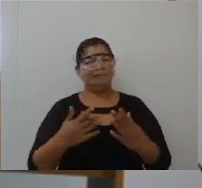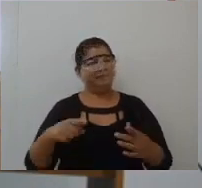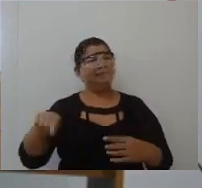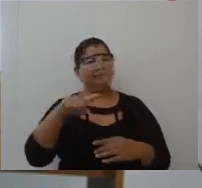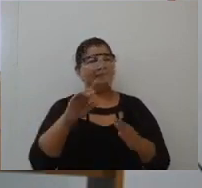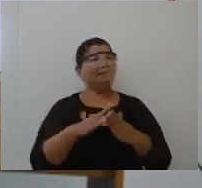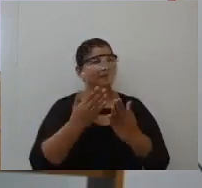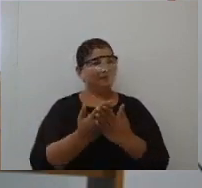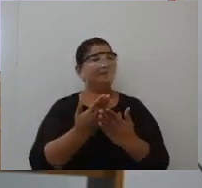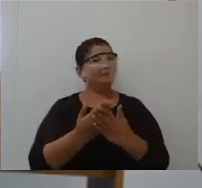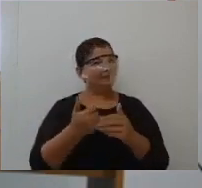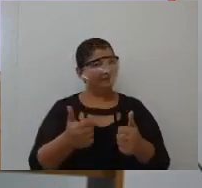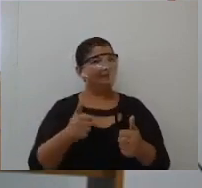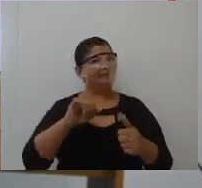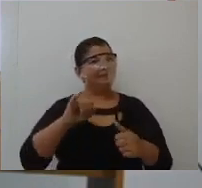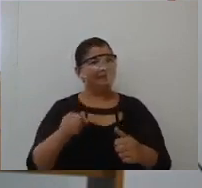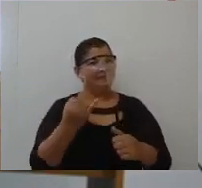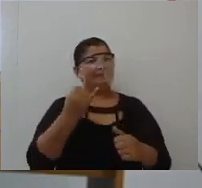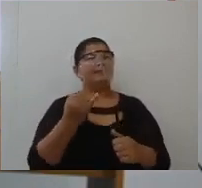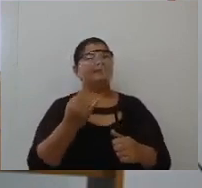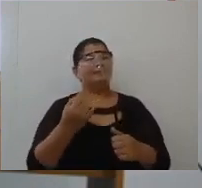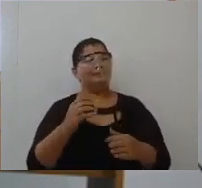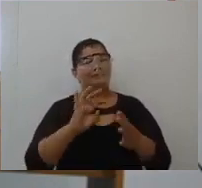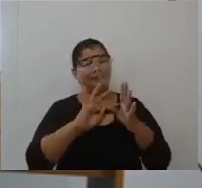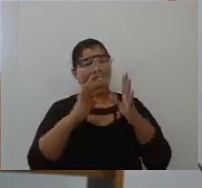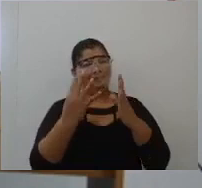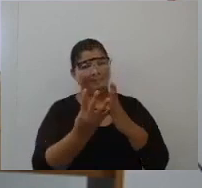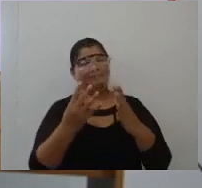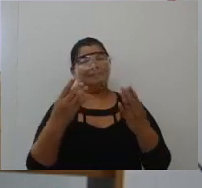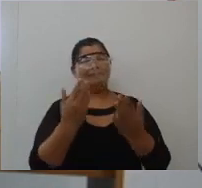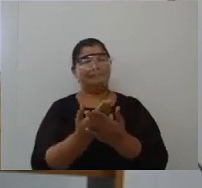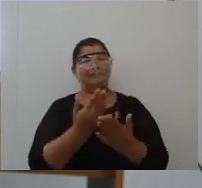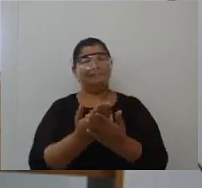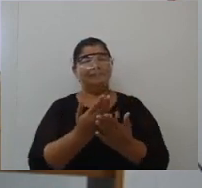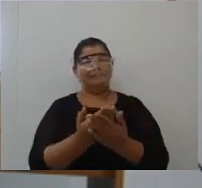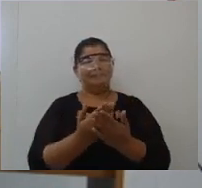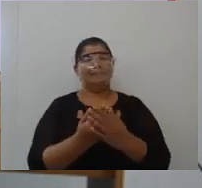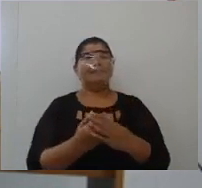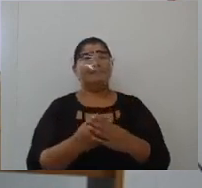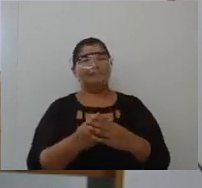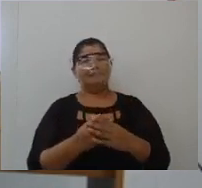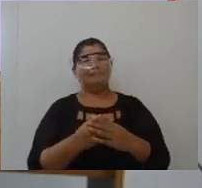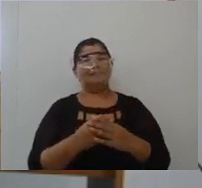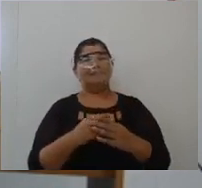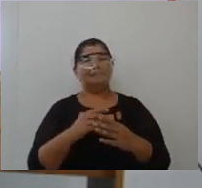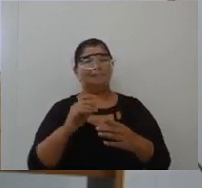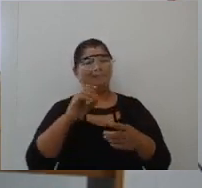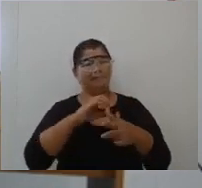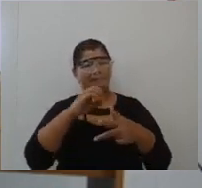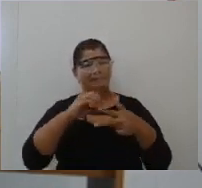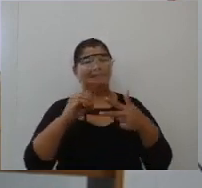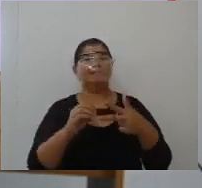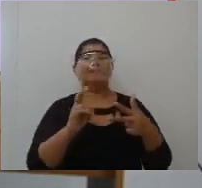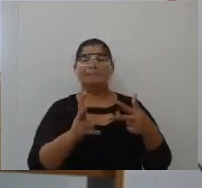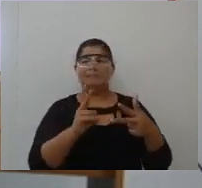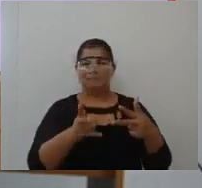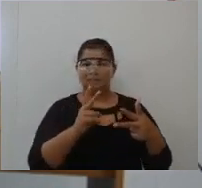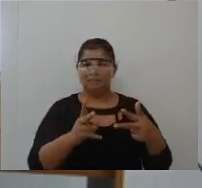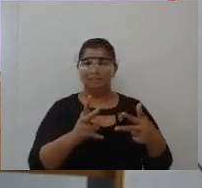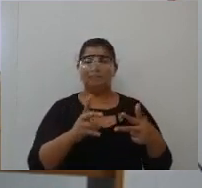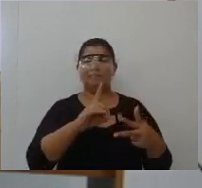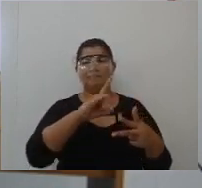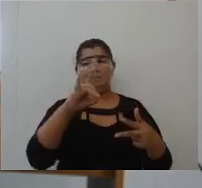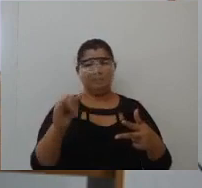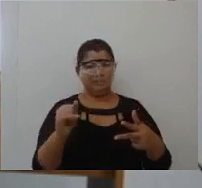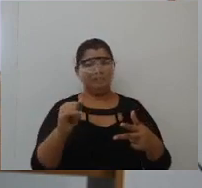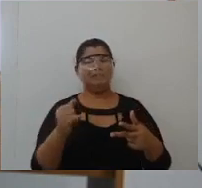hein? Aproveita esse tempo de quarentena para poder estudar. Por enquanto, as datas do Enem estão mantidas, não é verdade? Então,